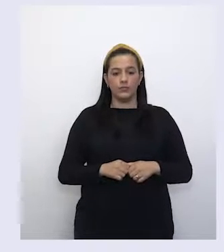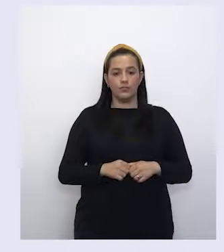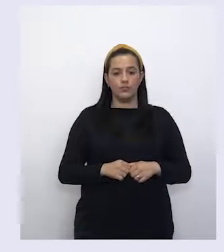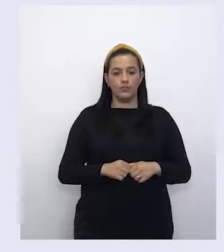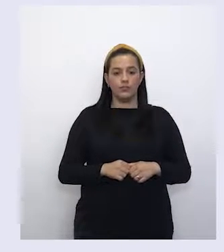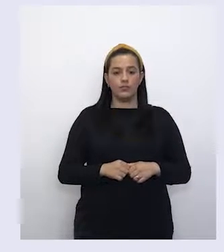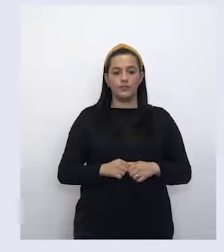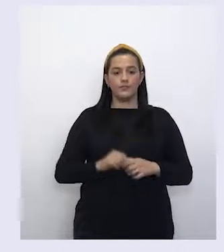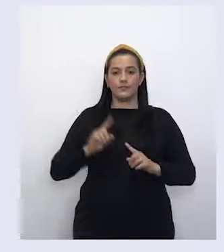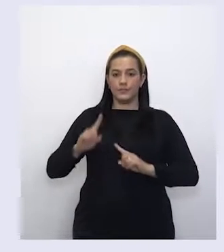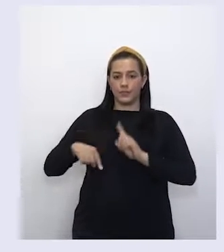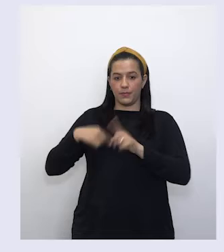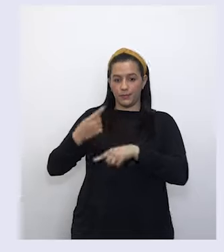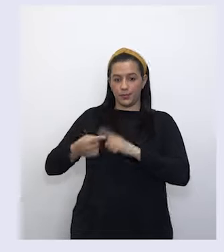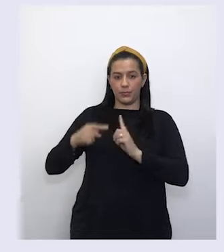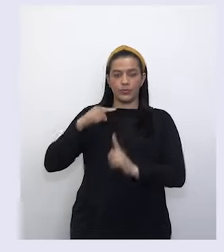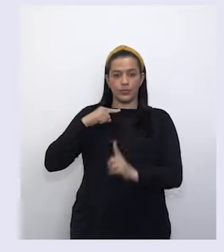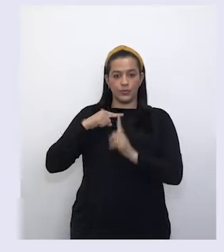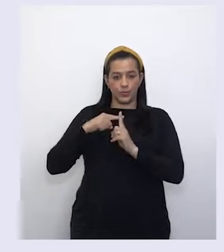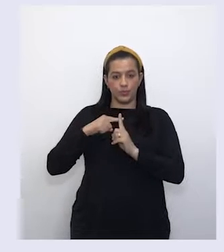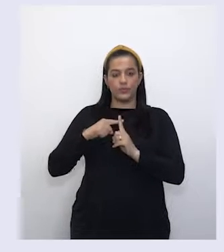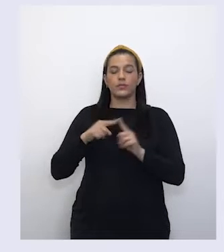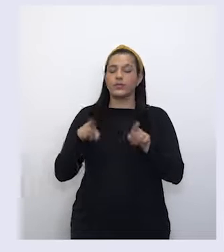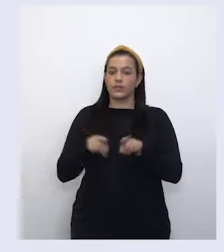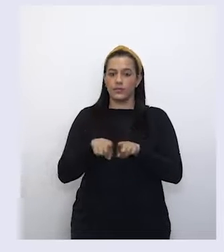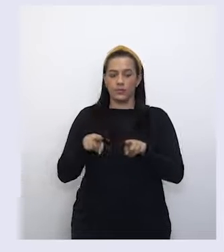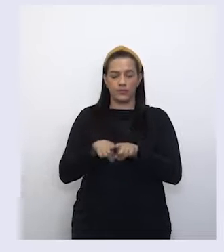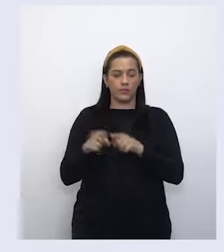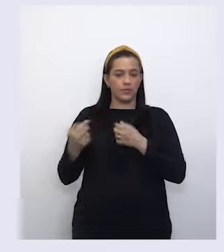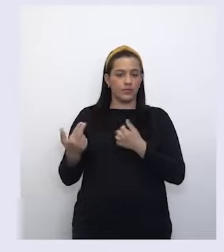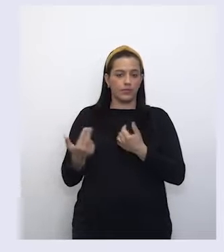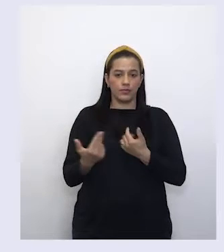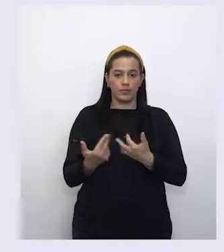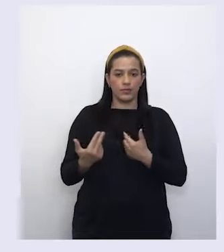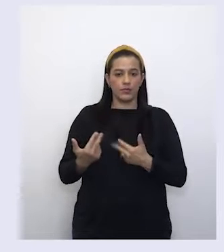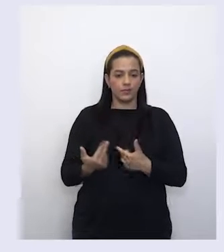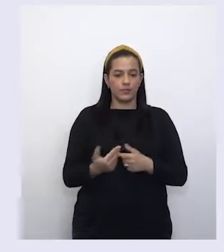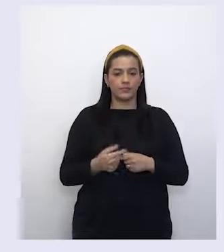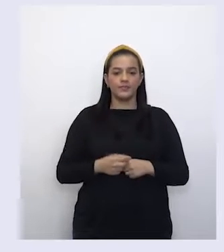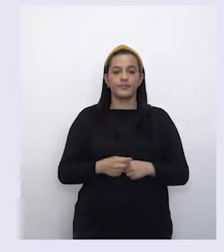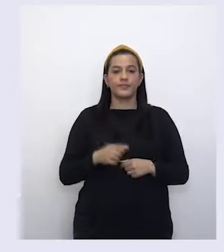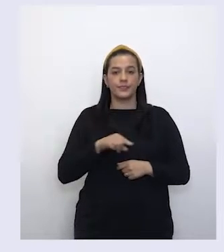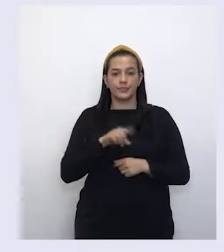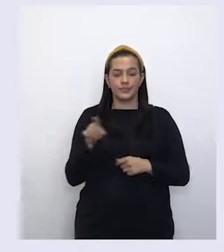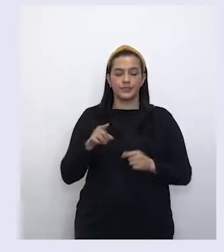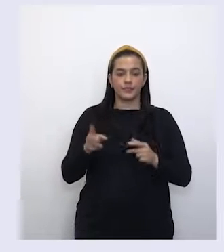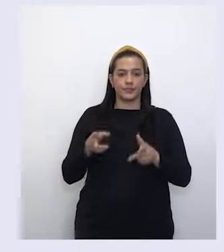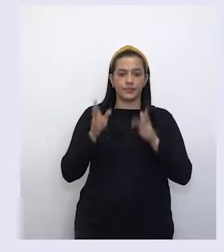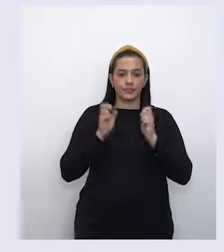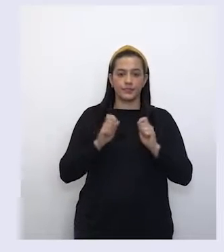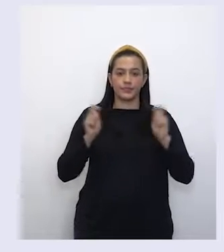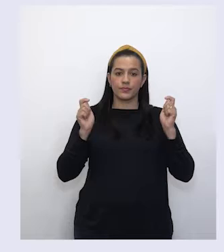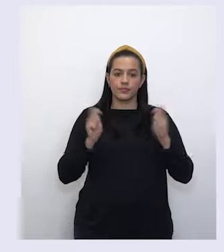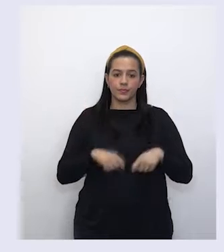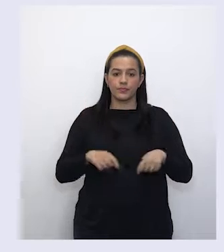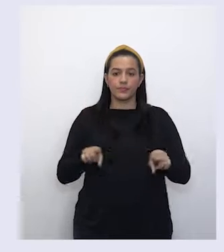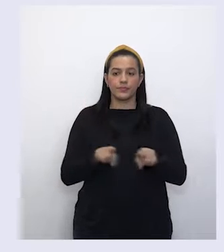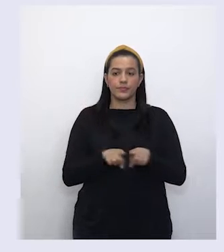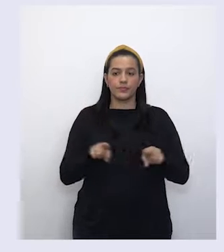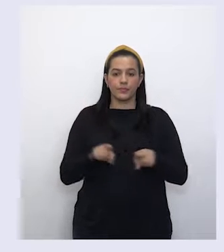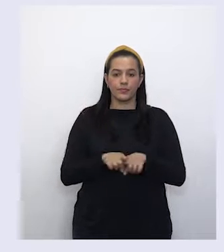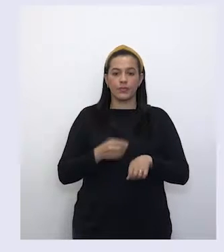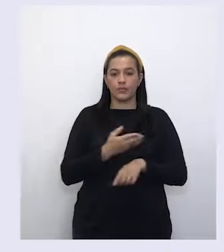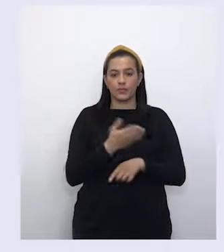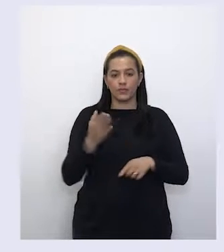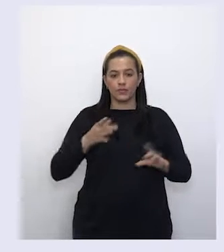Ok? E com o positivo foi a mesma coisa, né? Nós podemos perceber aí também